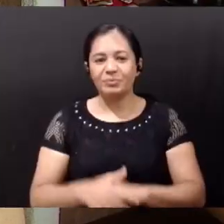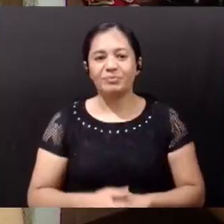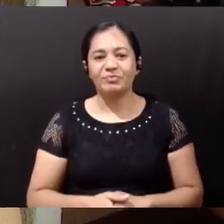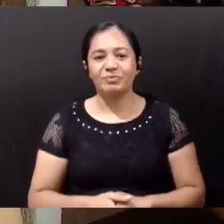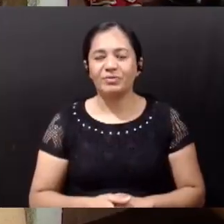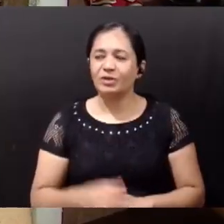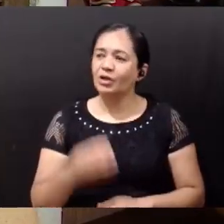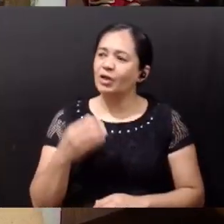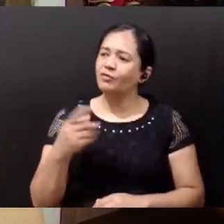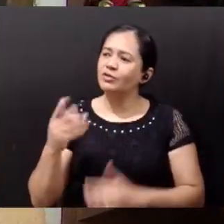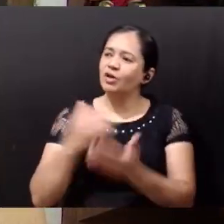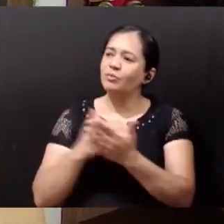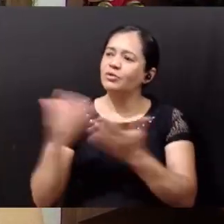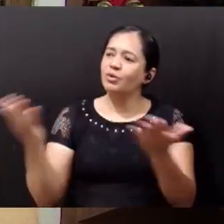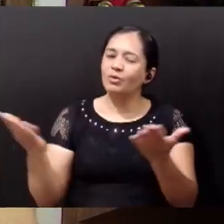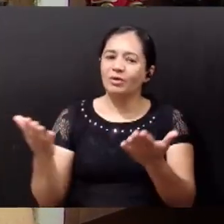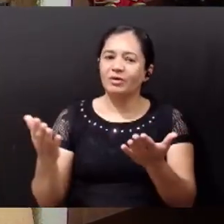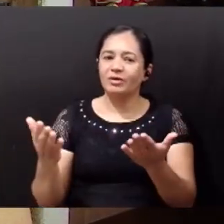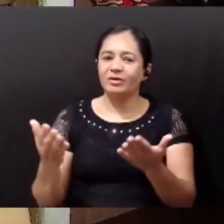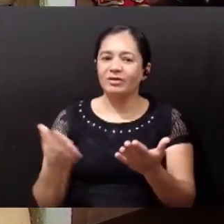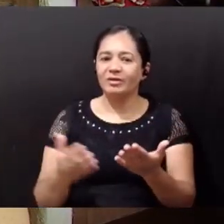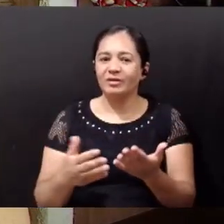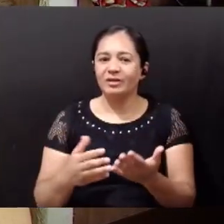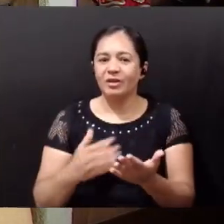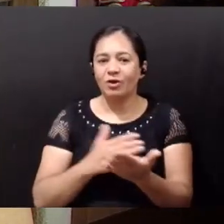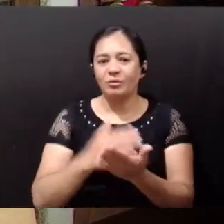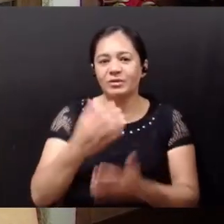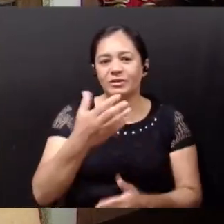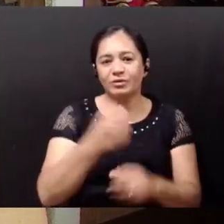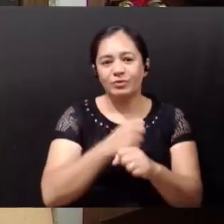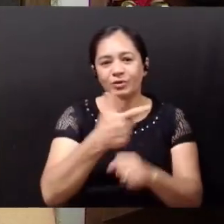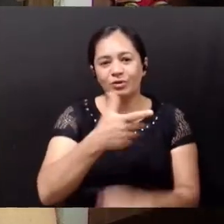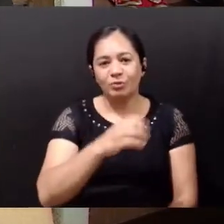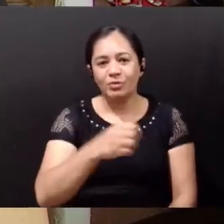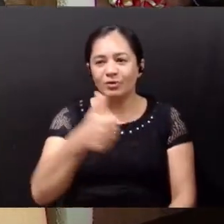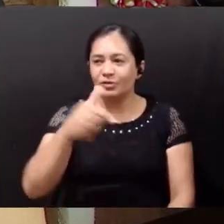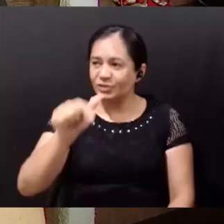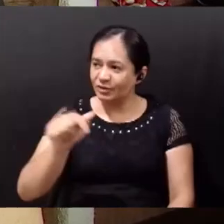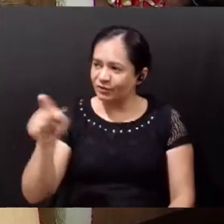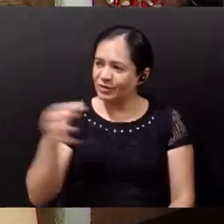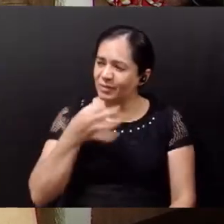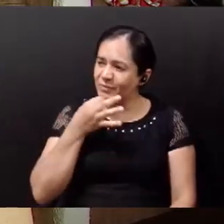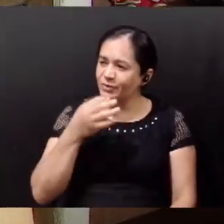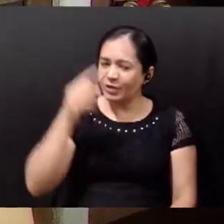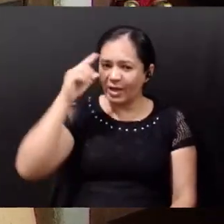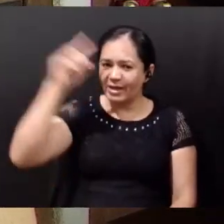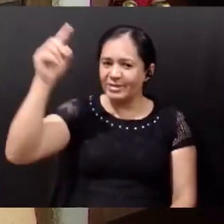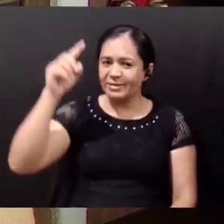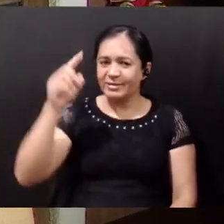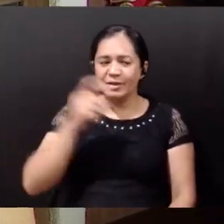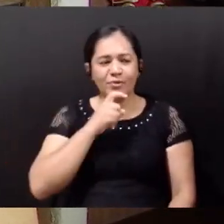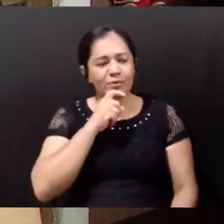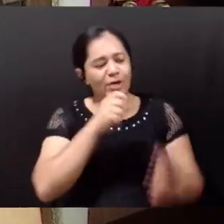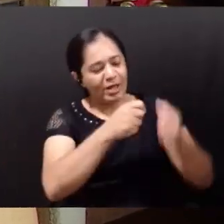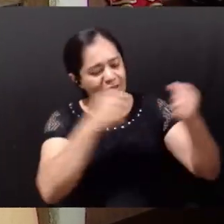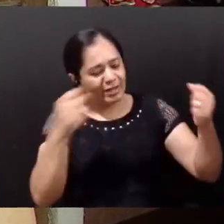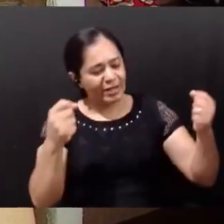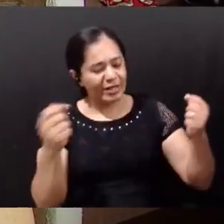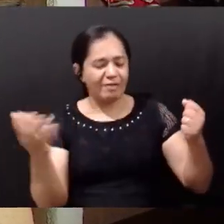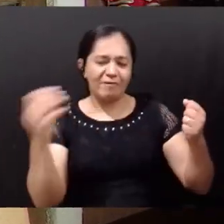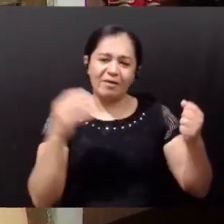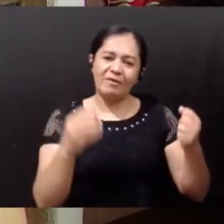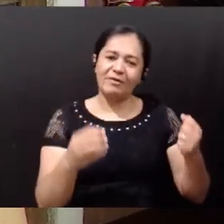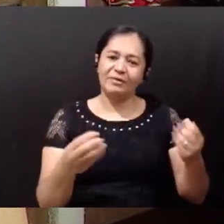projeto? Também desde o início de 2017. Você achou que aquela ideia da geladeira, vamos colocar uma geladeira, vamos deixar